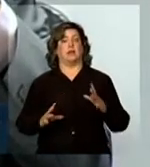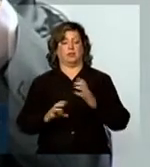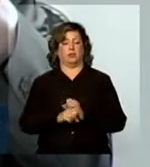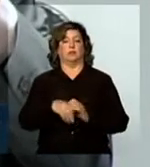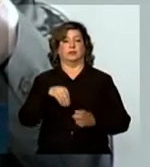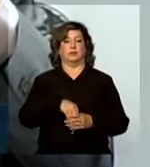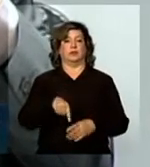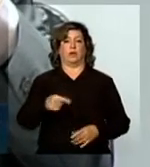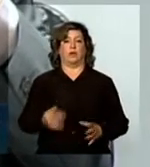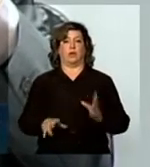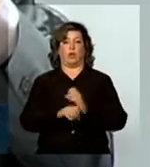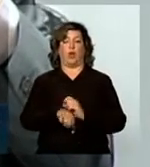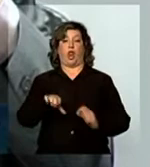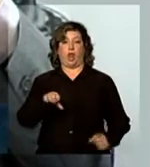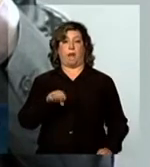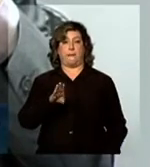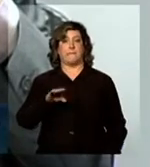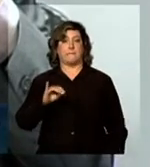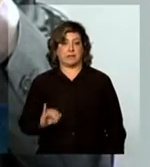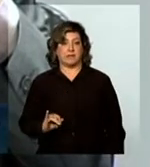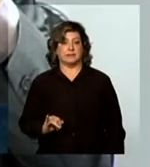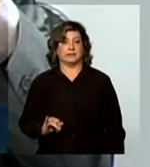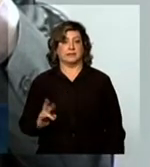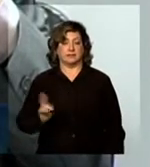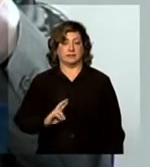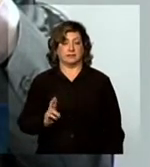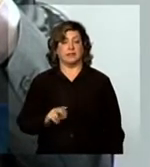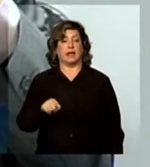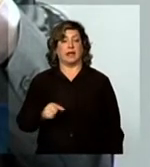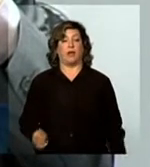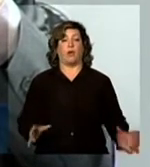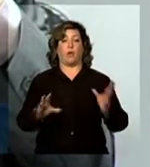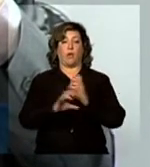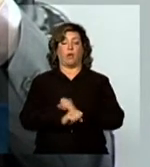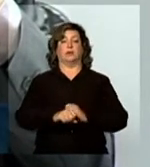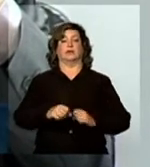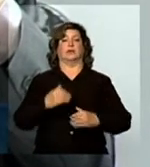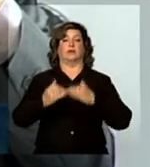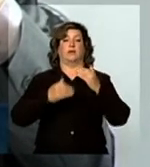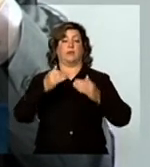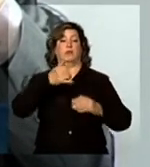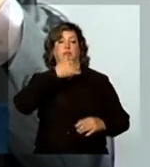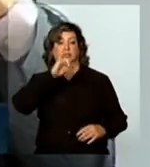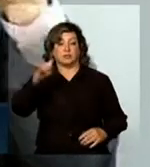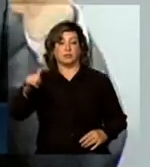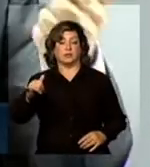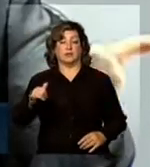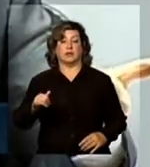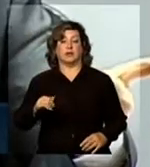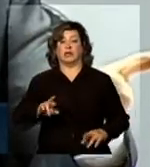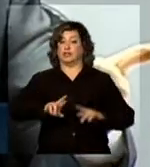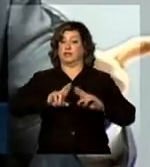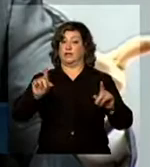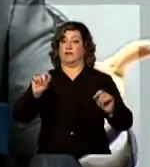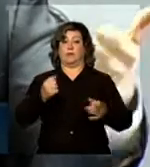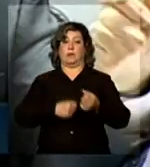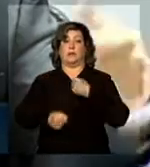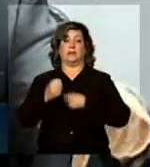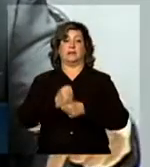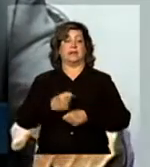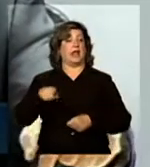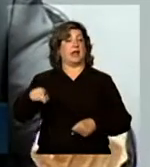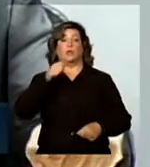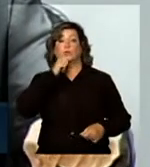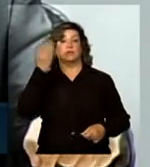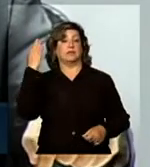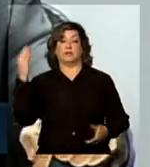são 9 bilhões, né? Então, é a conta de desenvolvimento energético. Ao contrário do ano passado, em que ela não estava